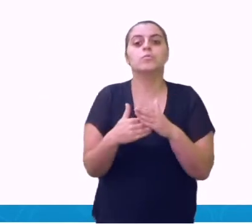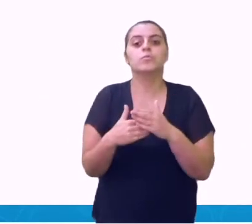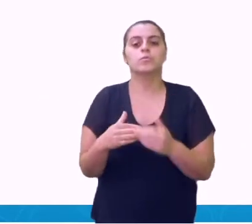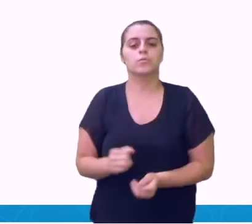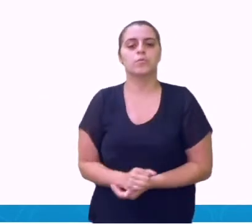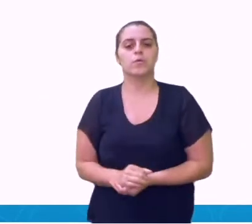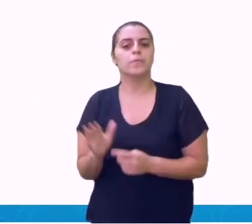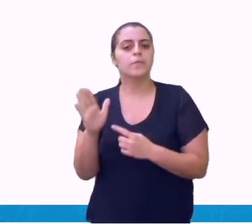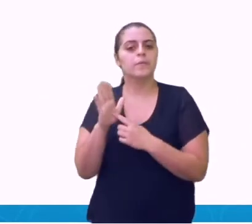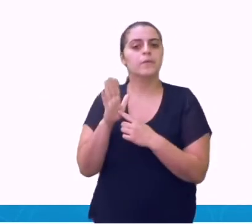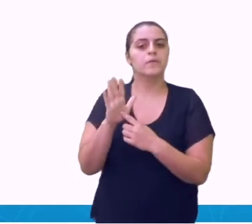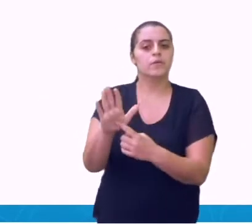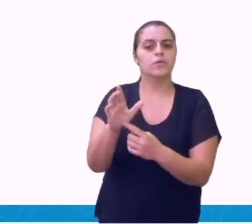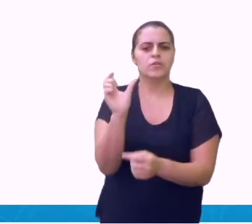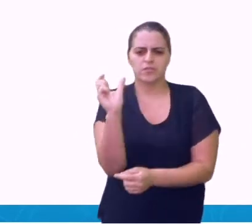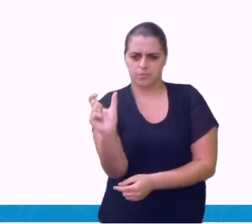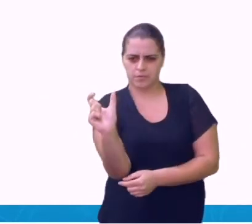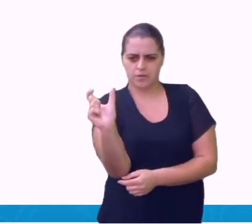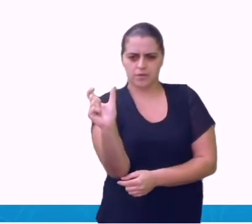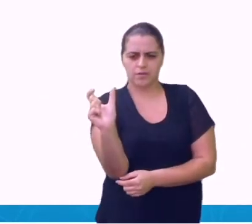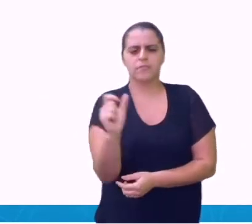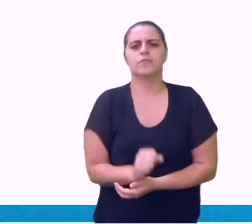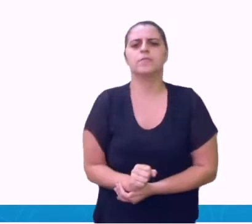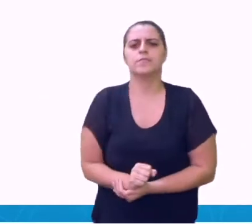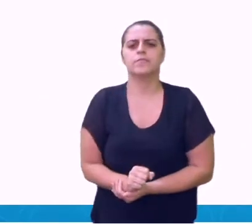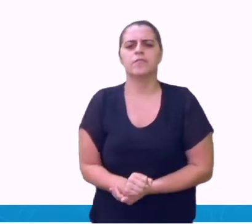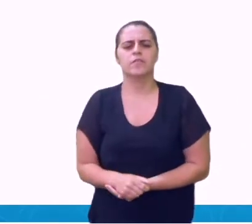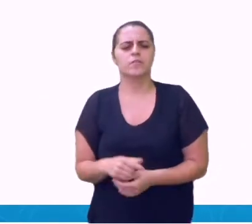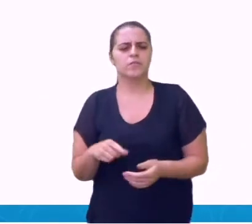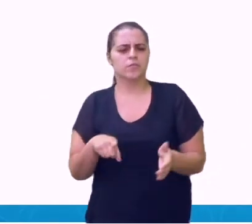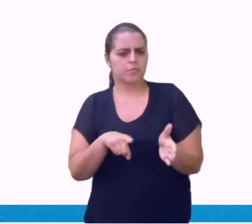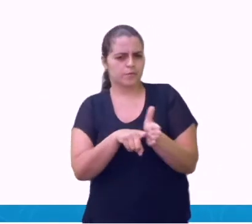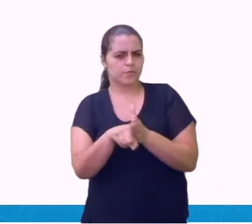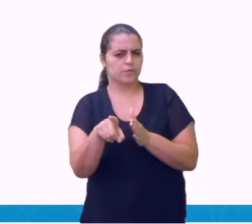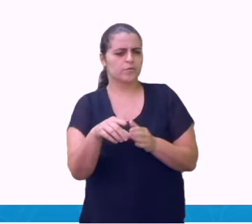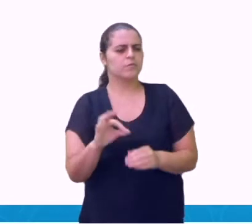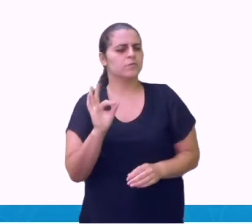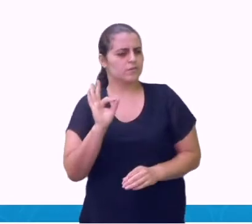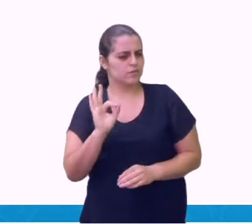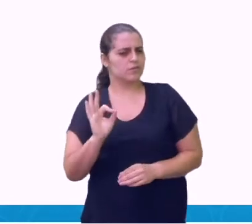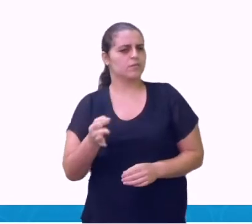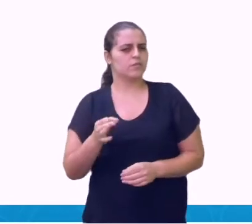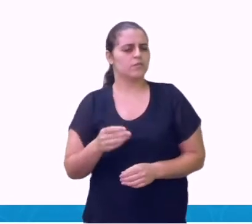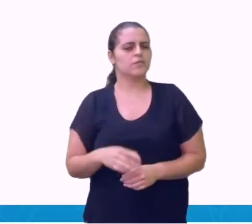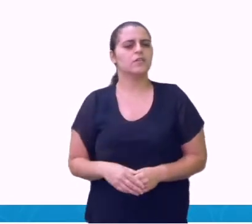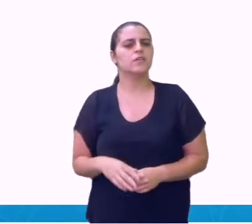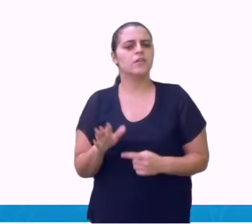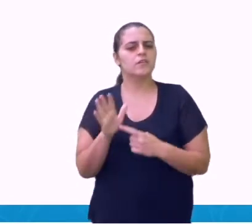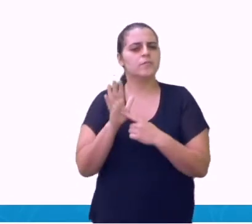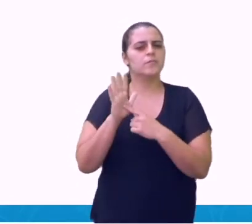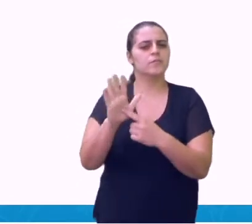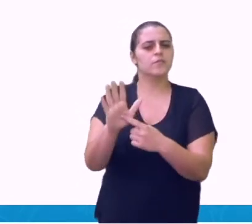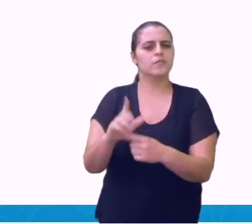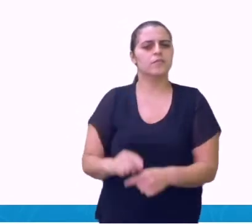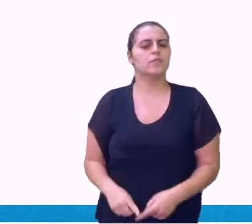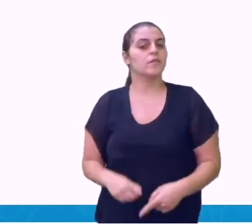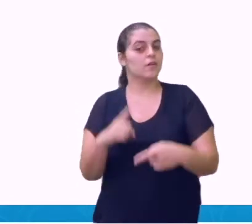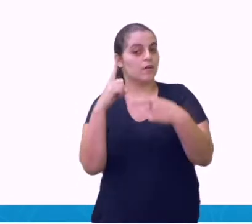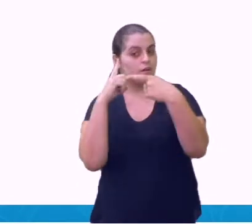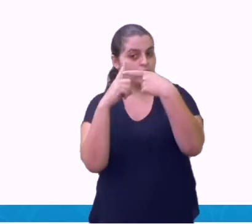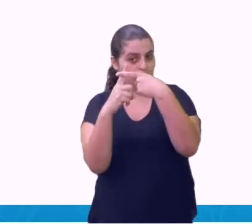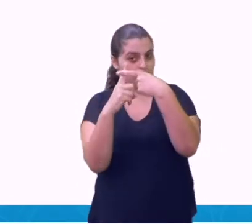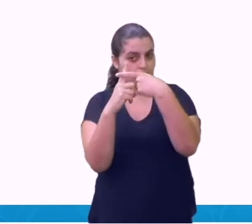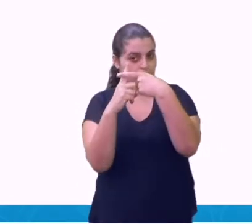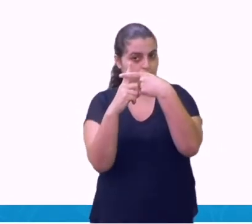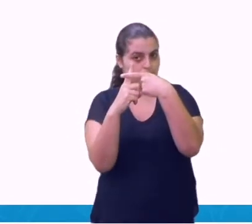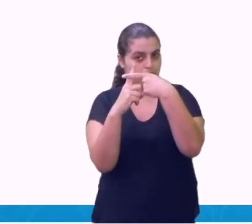Então, apareceu essas palavras na situação problema, vocês podem ter certeza que trata-se de uma